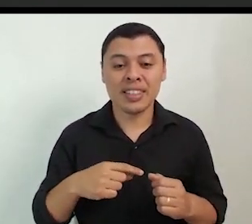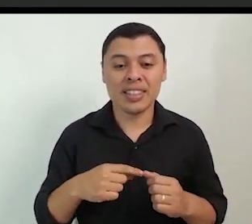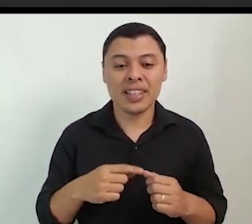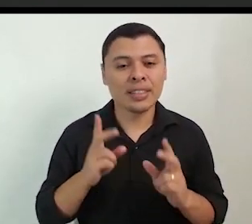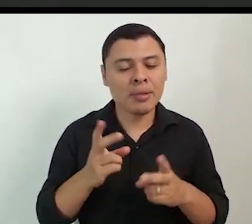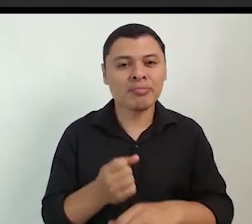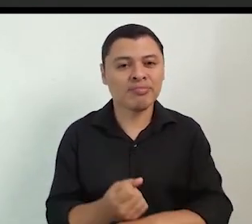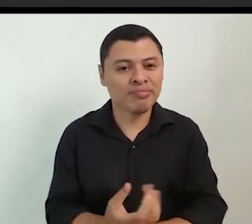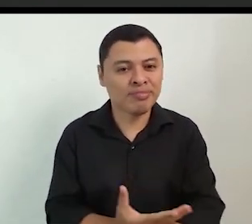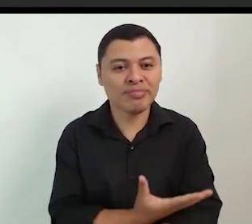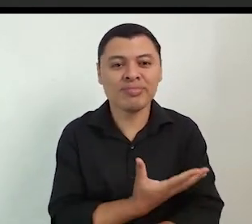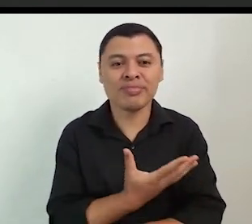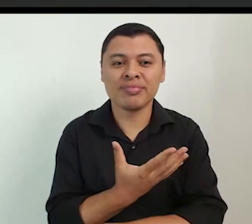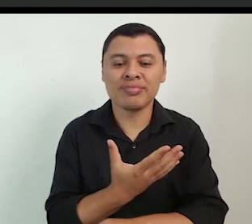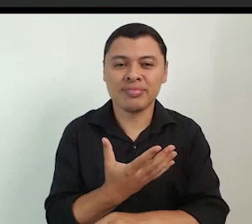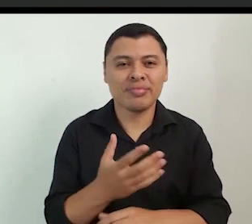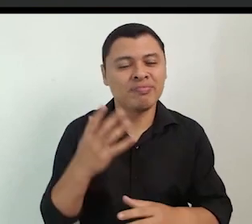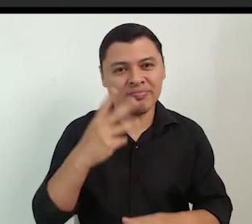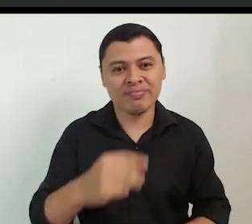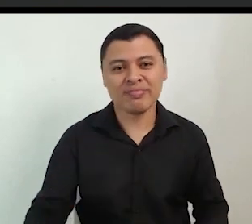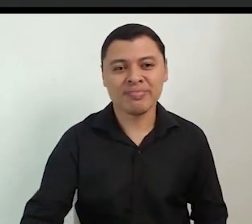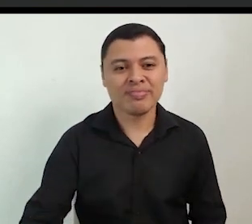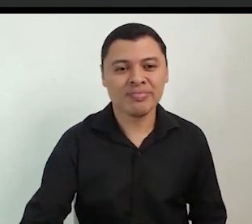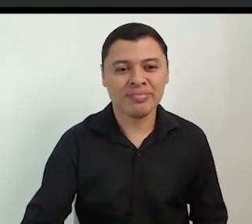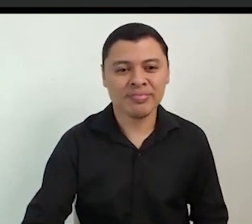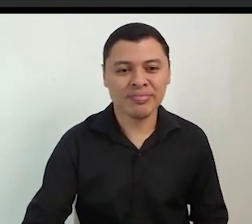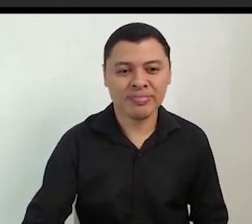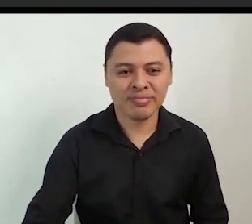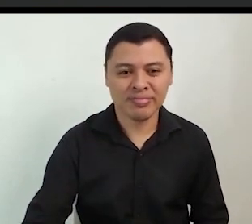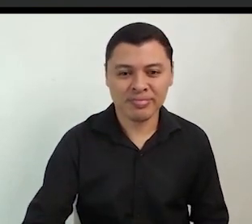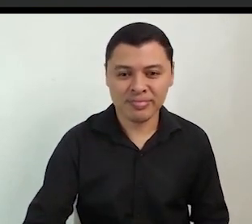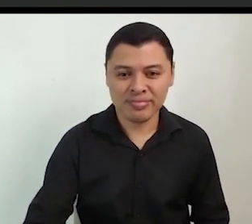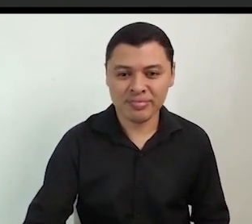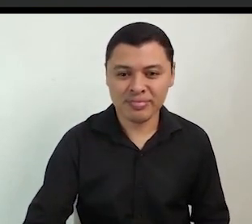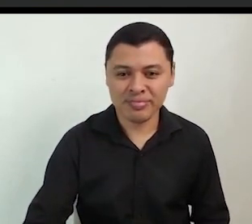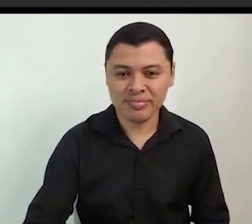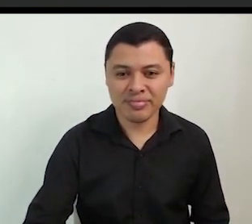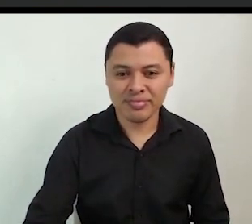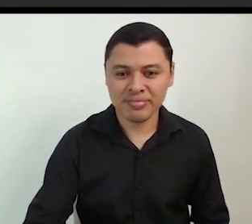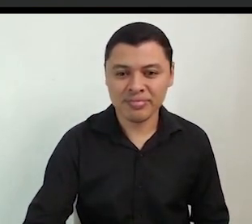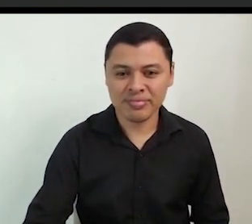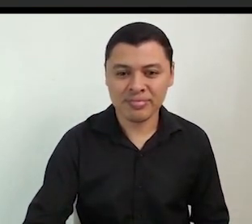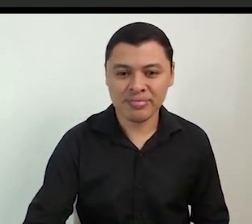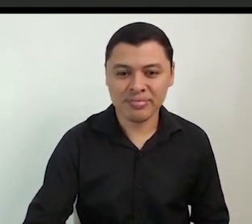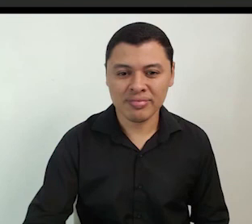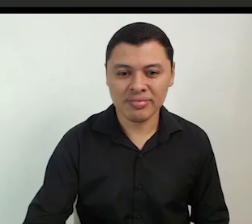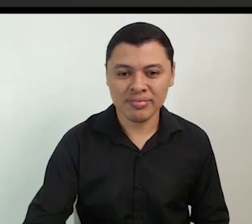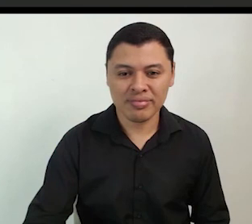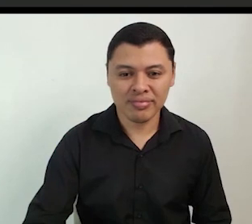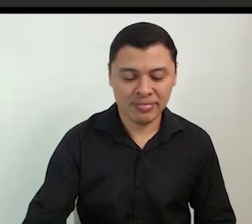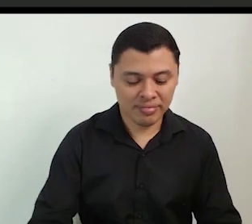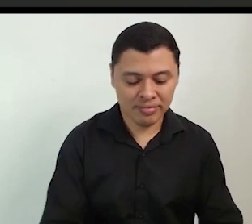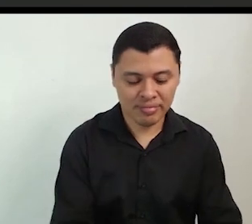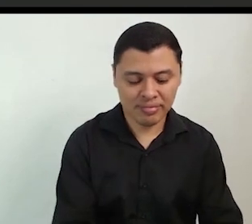é sempre muito, muito lindo isso. Gente, eu queria agradecer a oportunidade aqui, então,